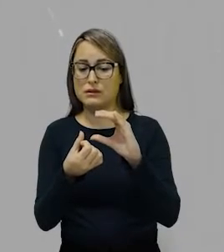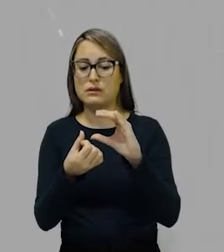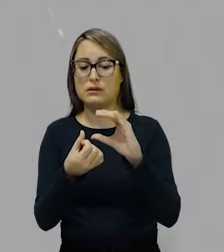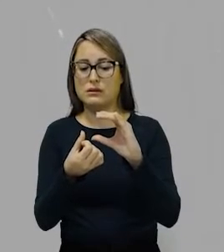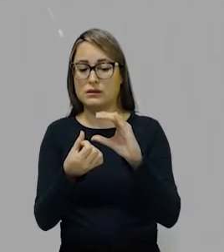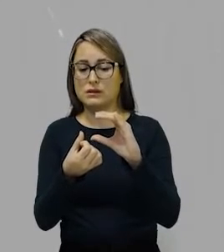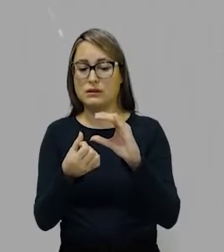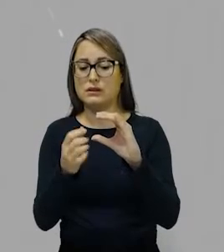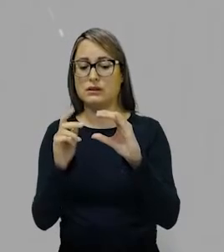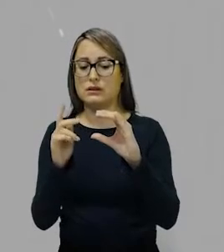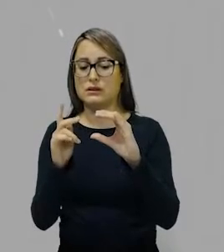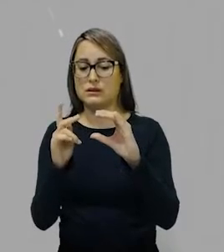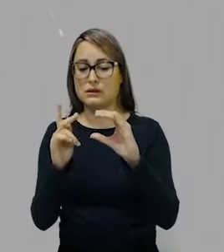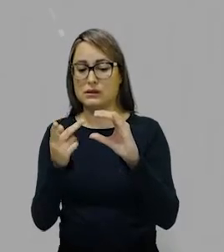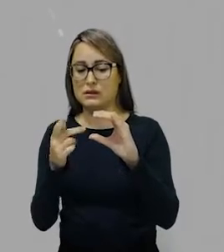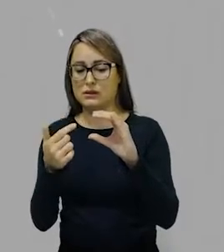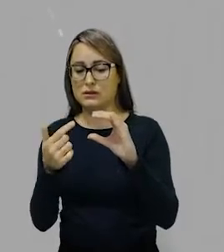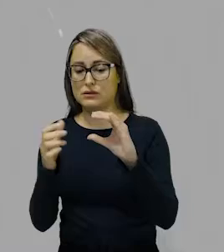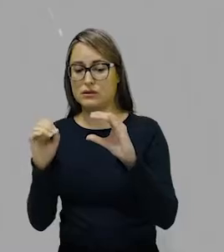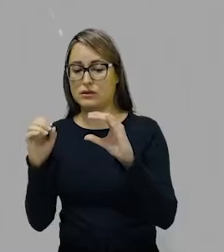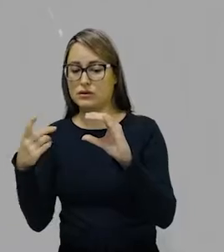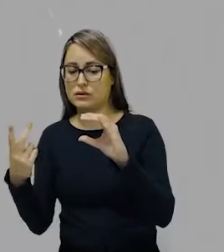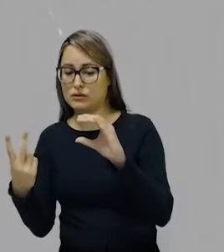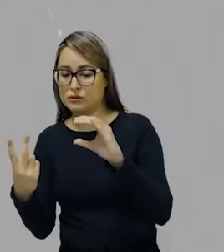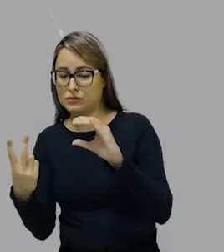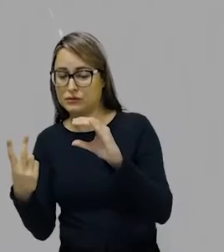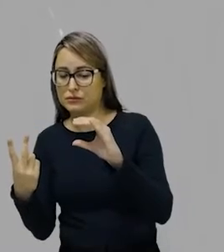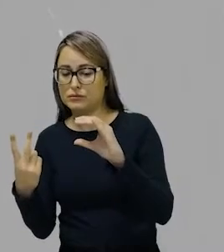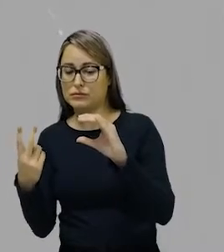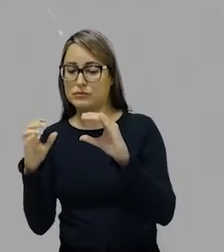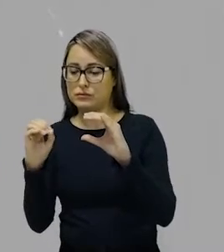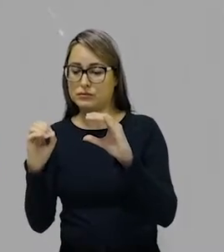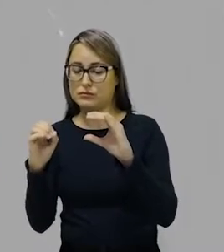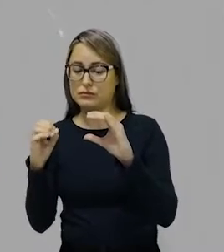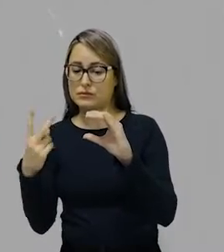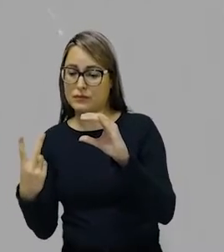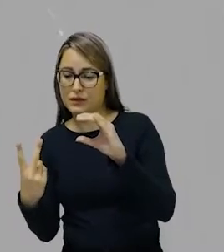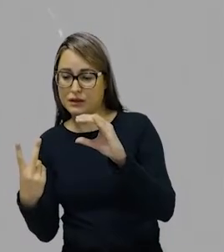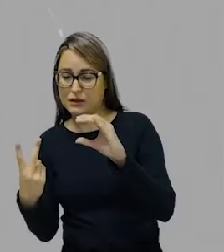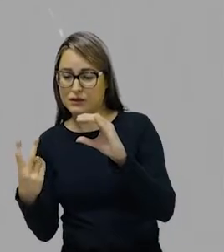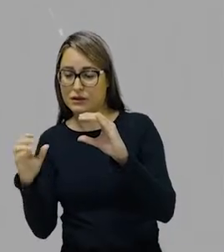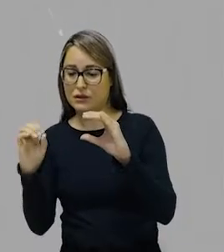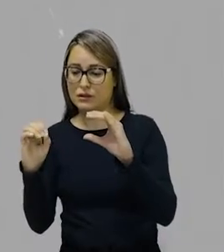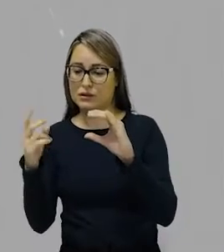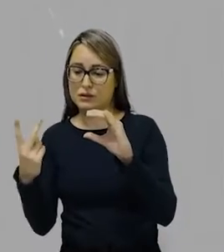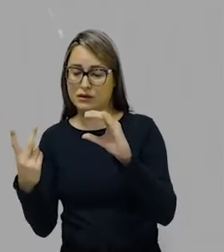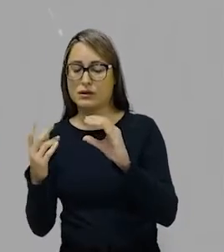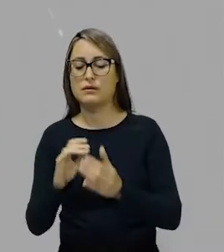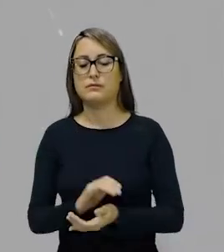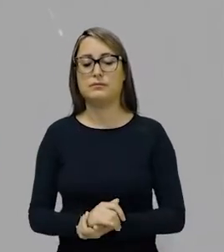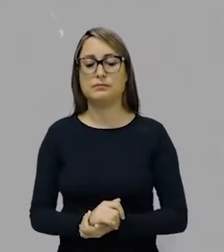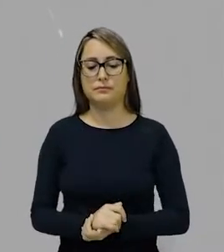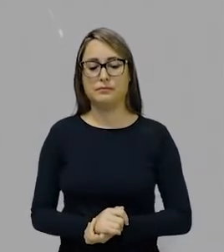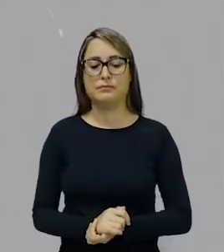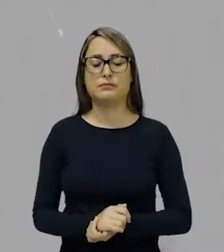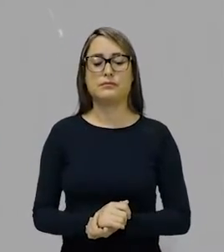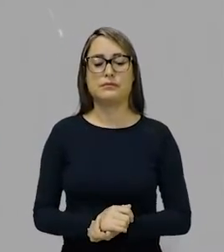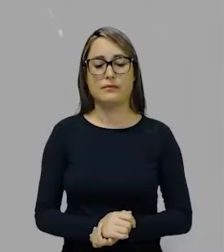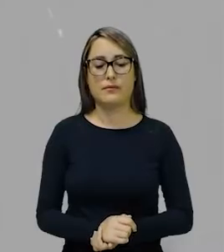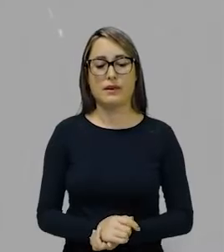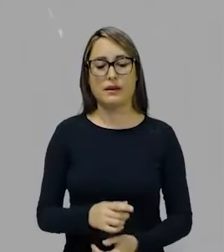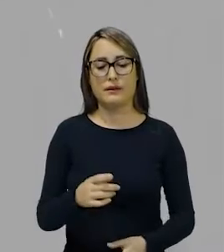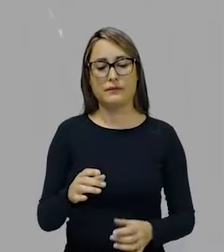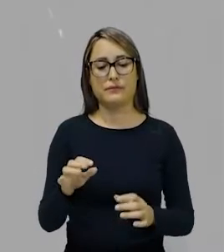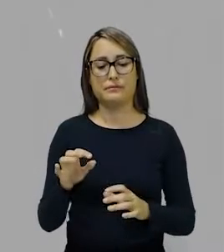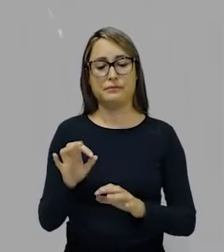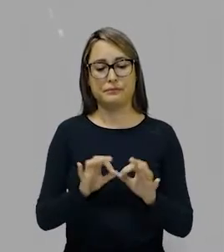O, OH. Então, são 2 hidrogênios. São 2 oxigênios, perdão. E aí você vai completar com os